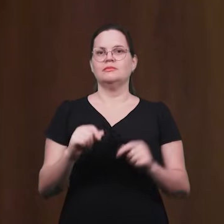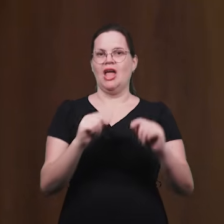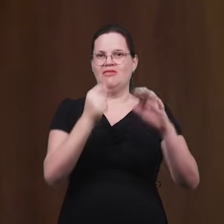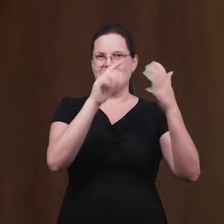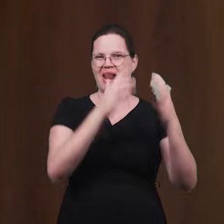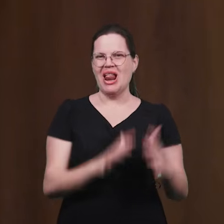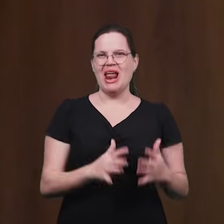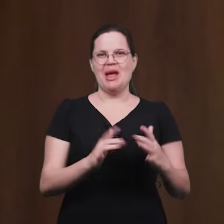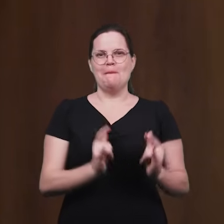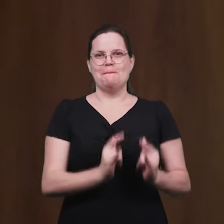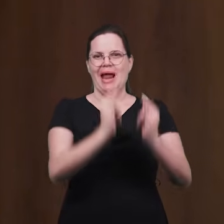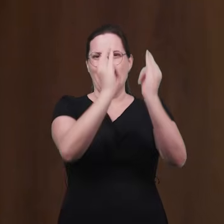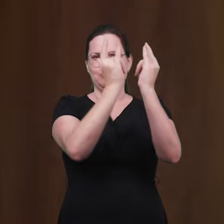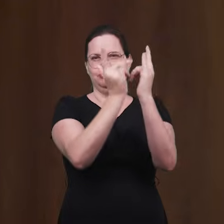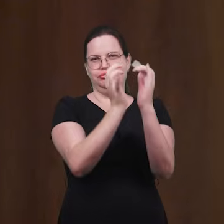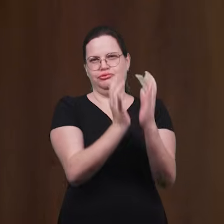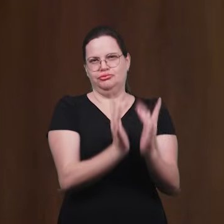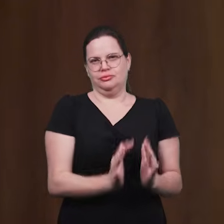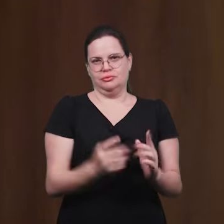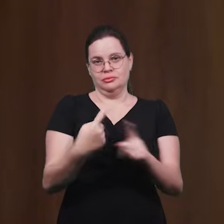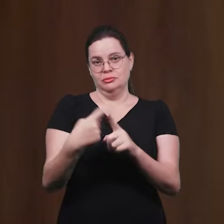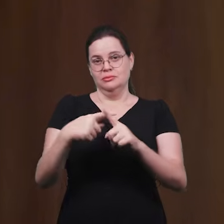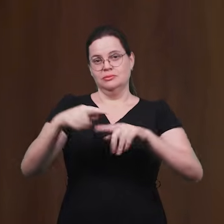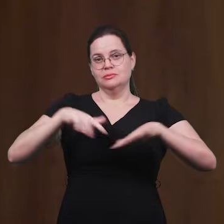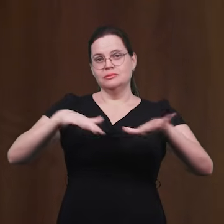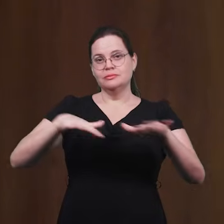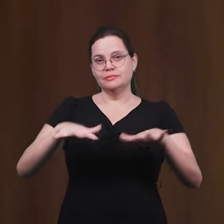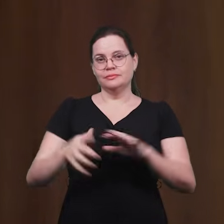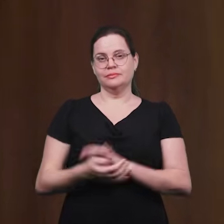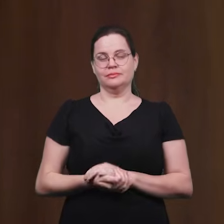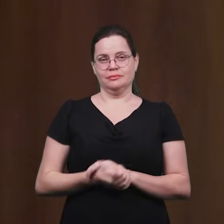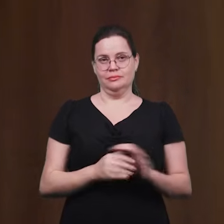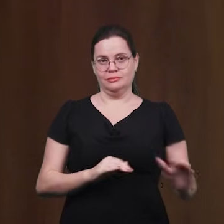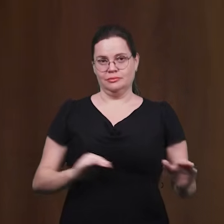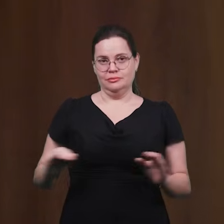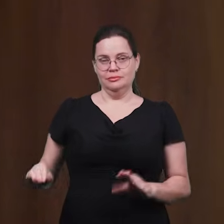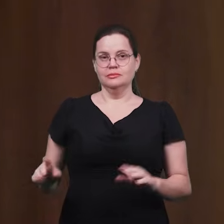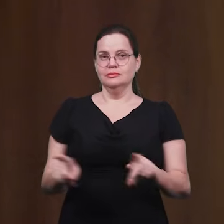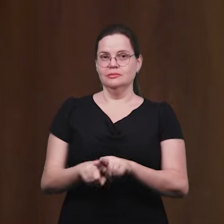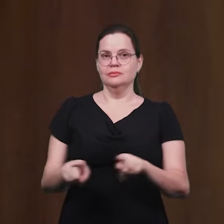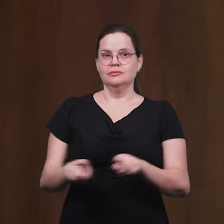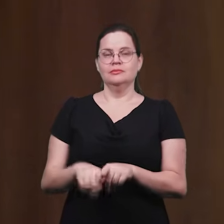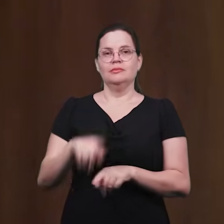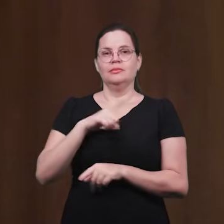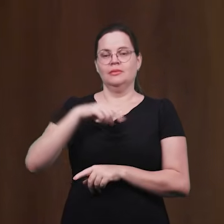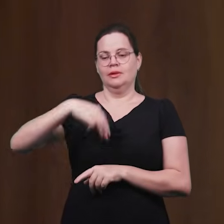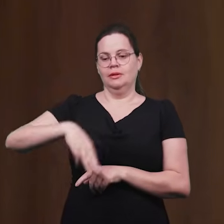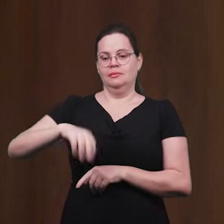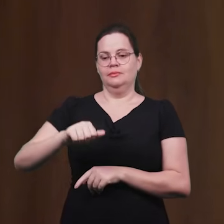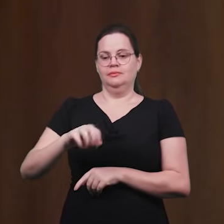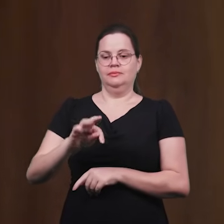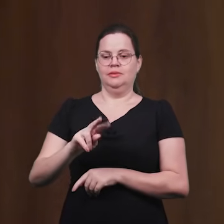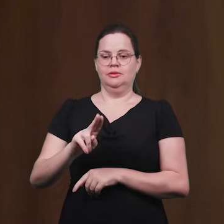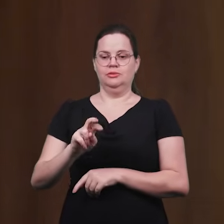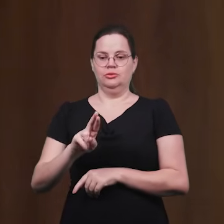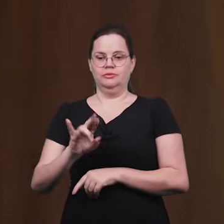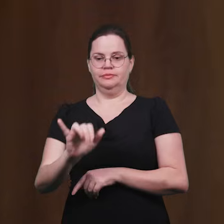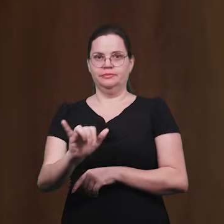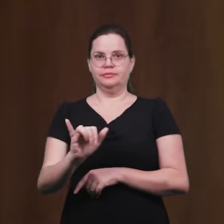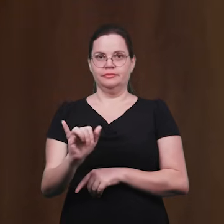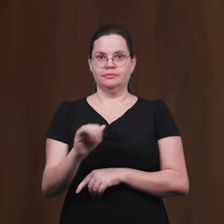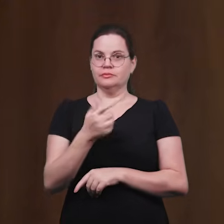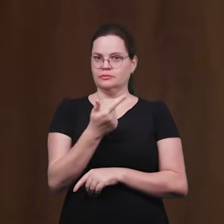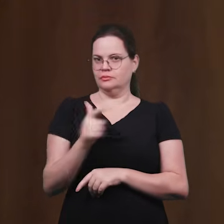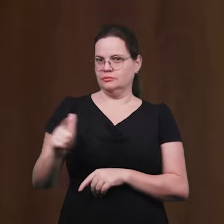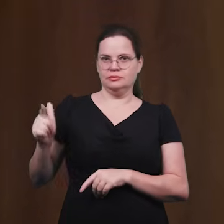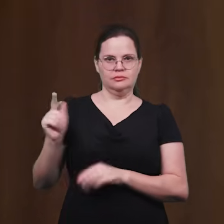proporções muito graves em relação ao terremoto, que podemos falar depois. Temos em Maturim,